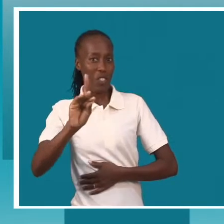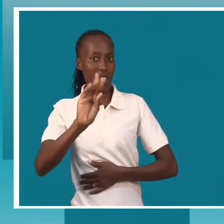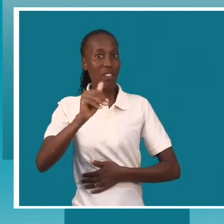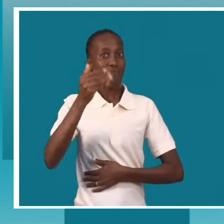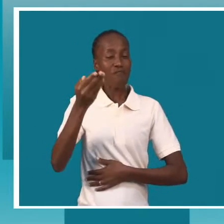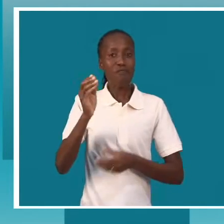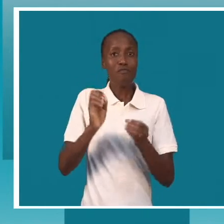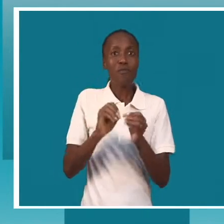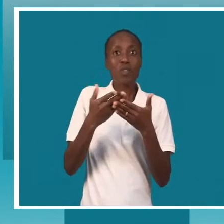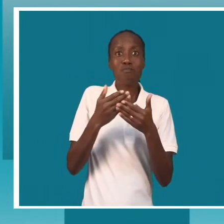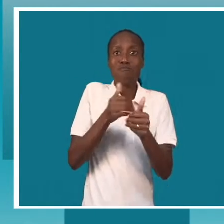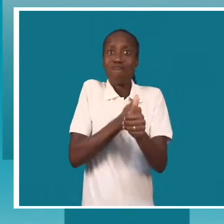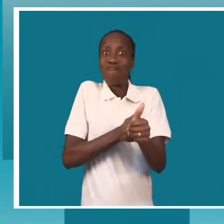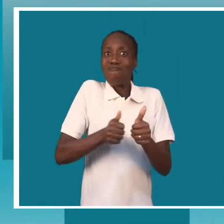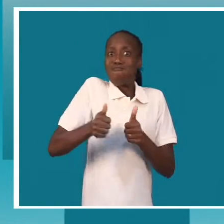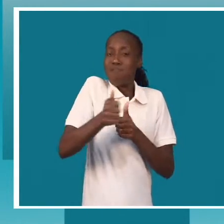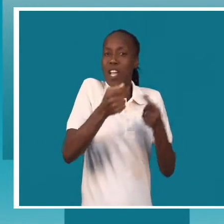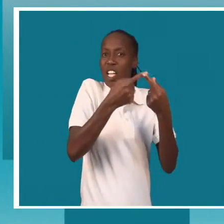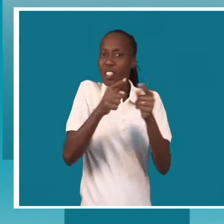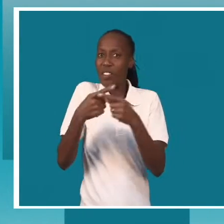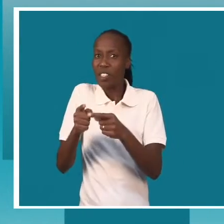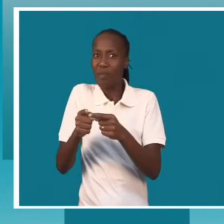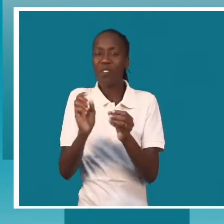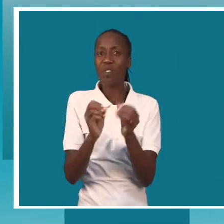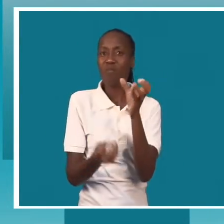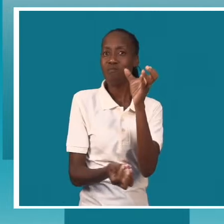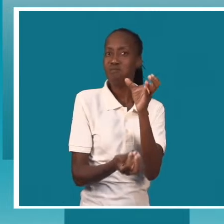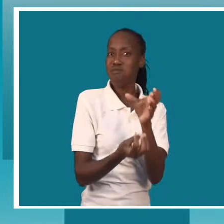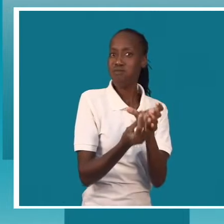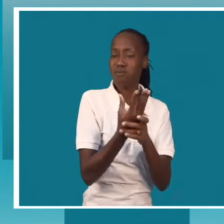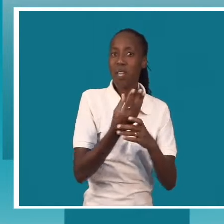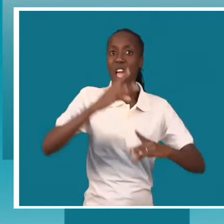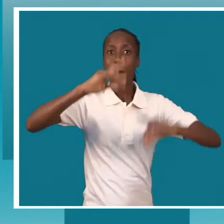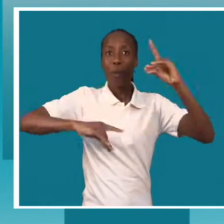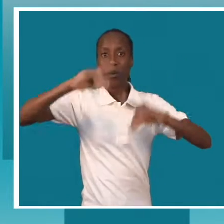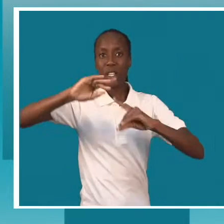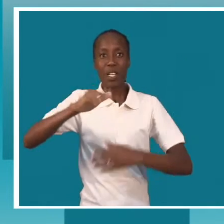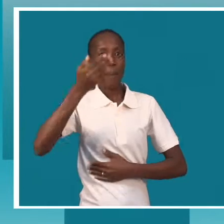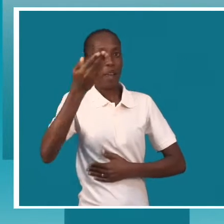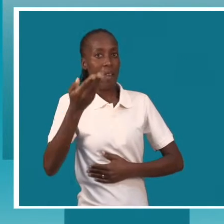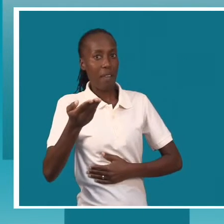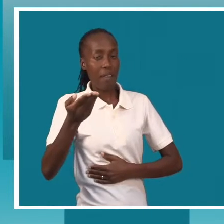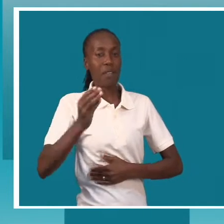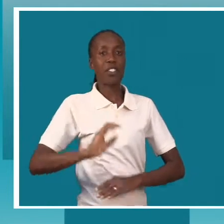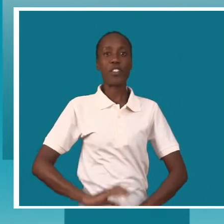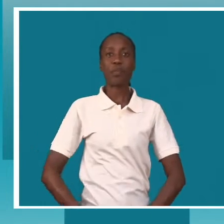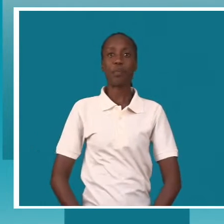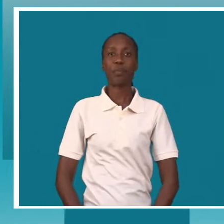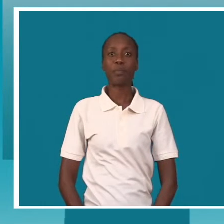deficiência a liderarem e dirigir processos de criação de políticas a seu favor.